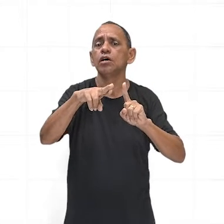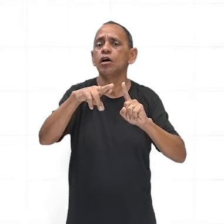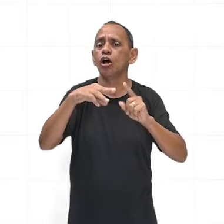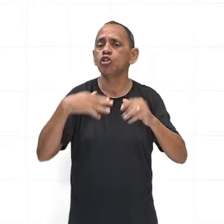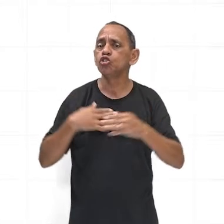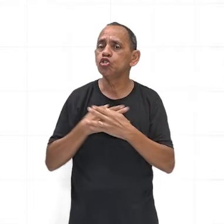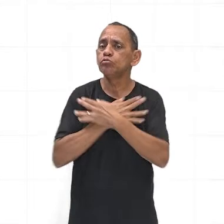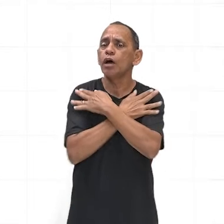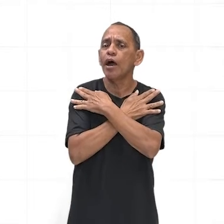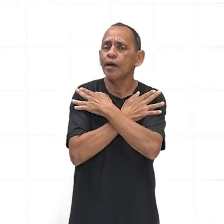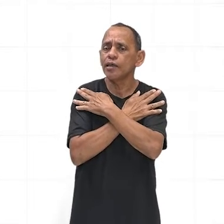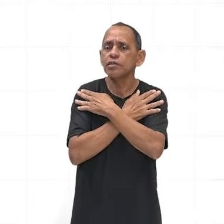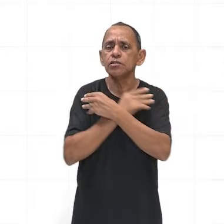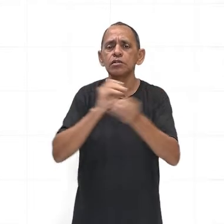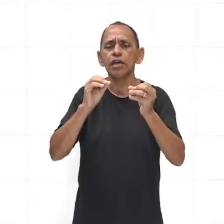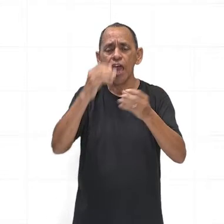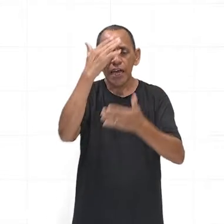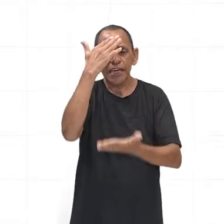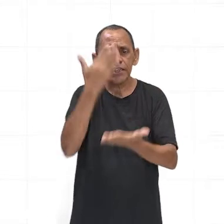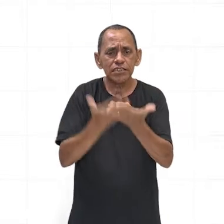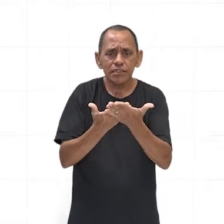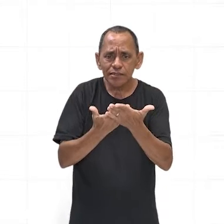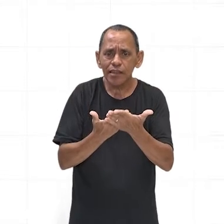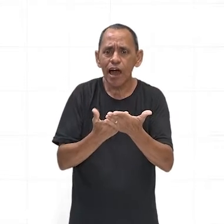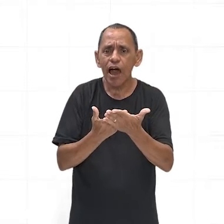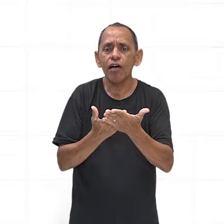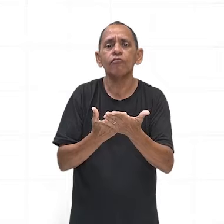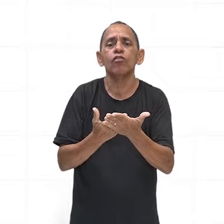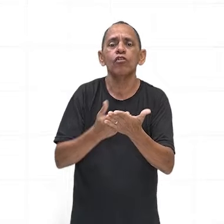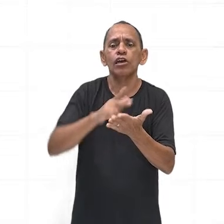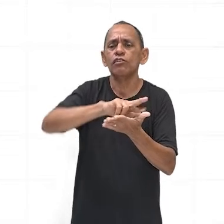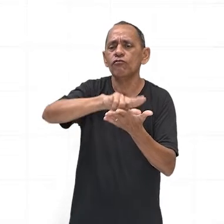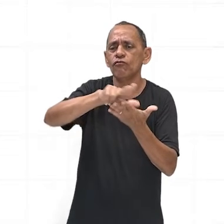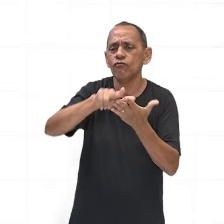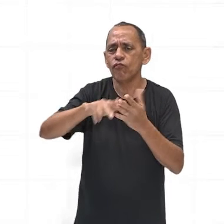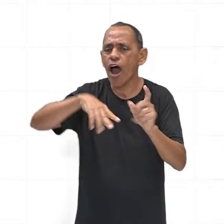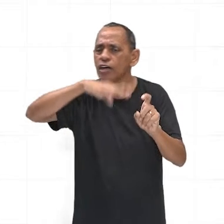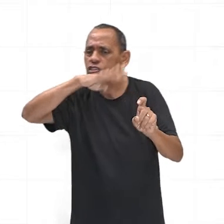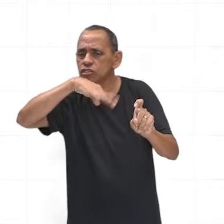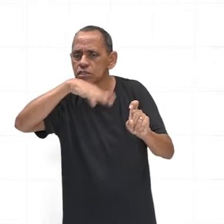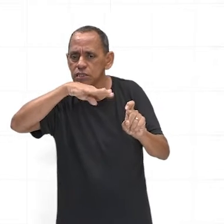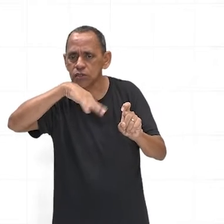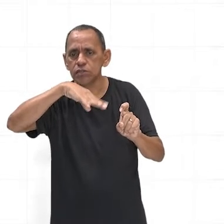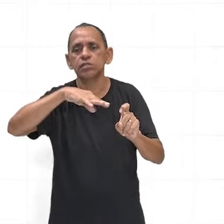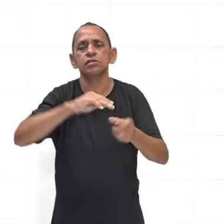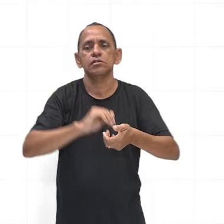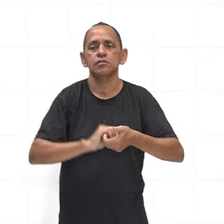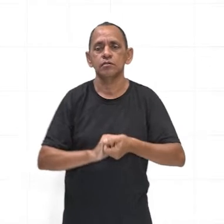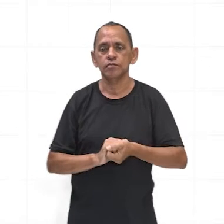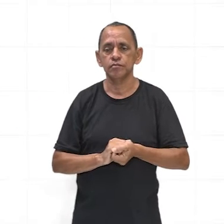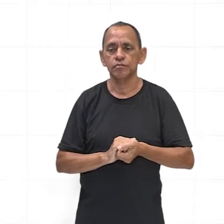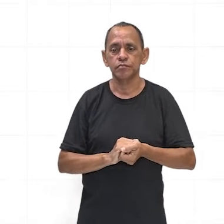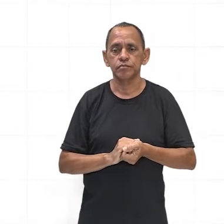eles eram adeptos de uma religião politeísta. O que isso quer dizer, professor?